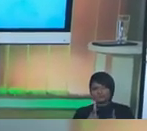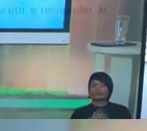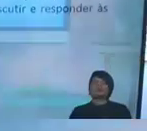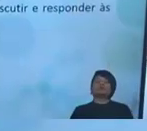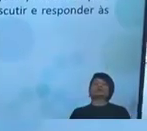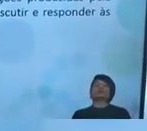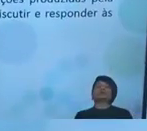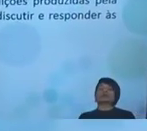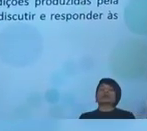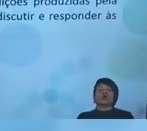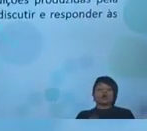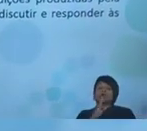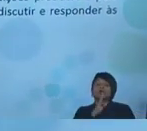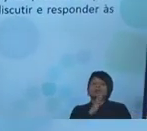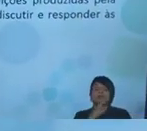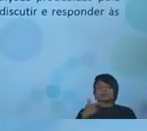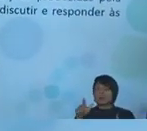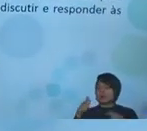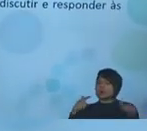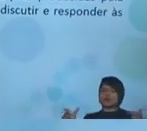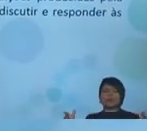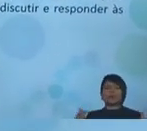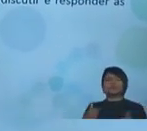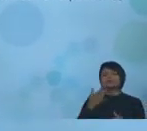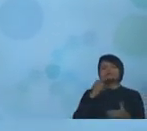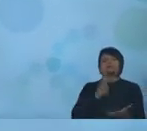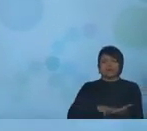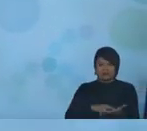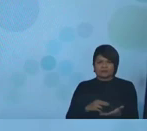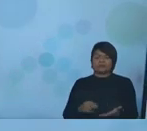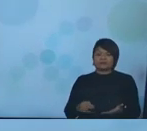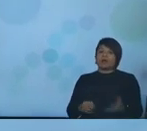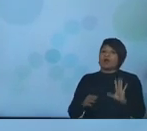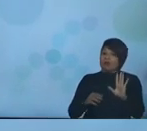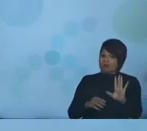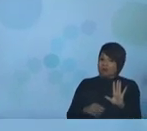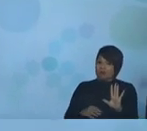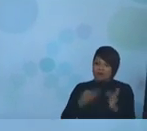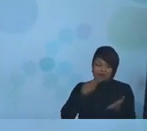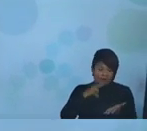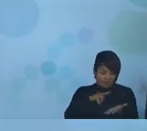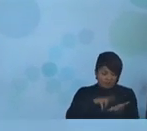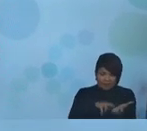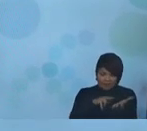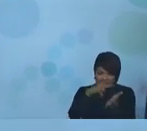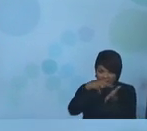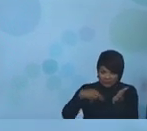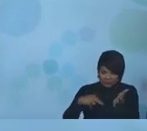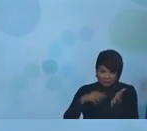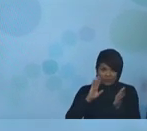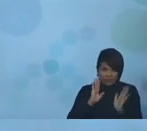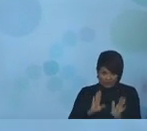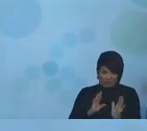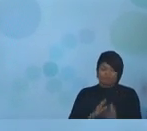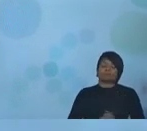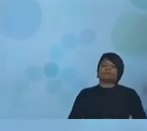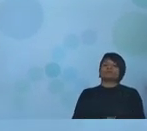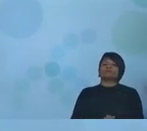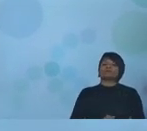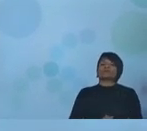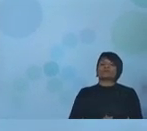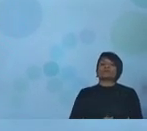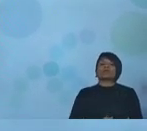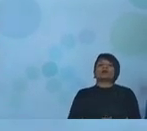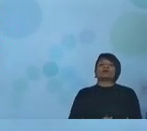conhecendo outras cartas. Lembrando que a nossa leitura, nosso gênero, é de carta. Primeiro, na